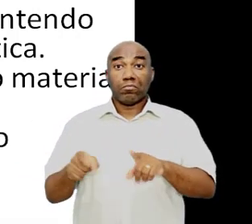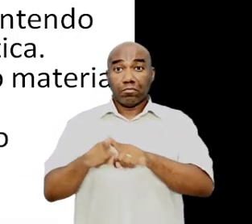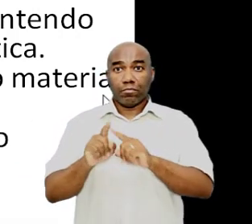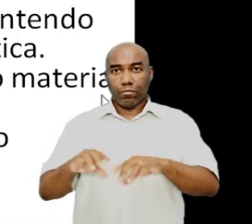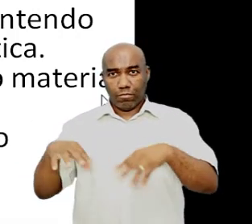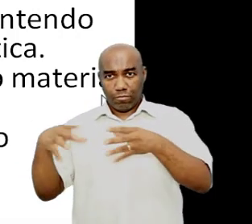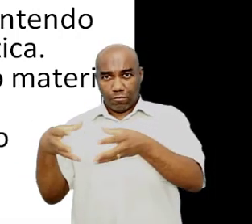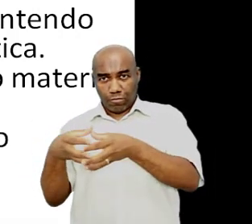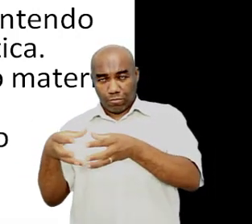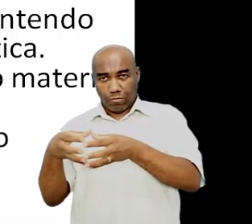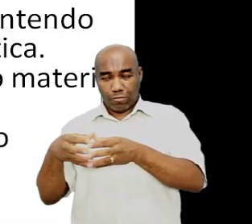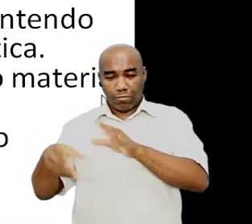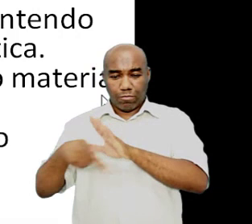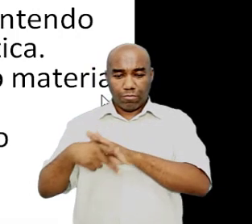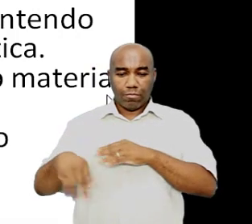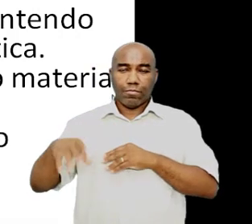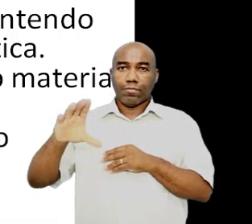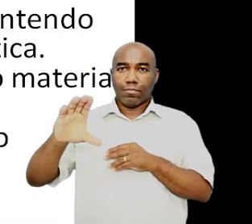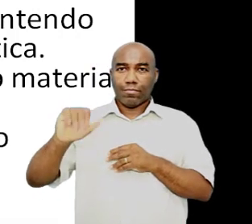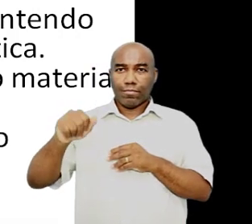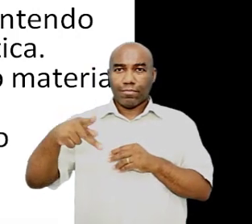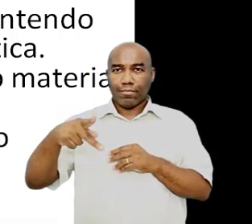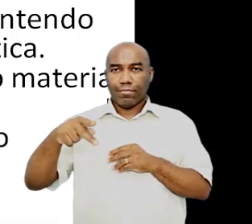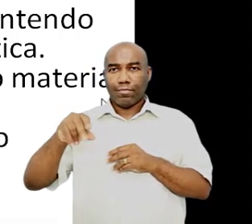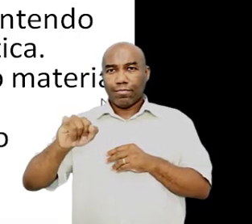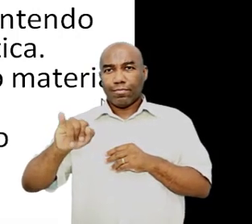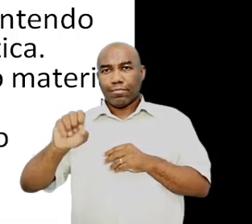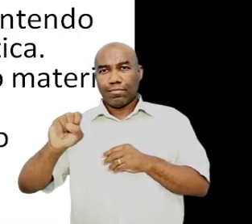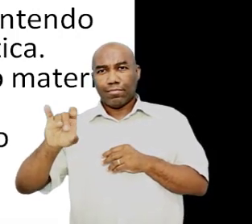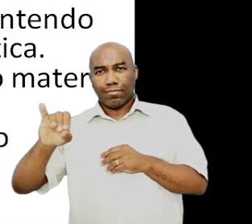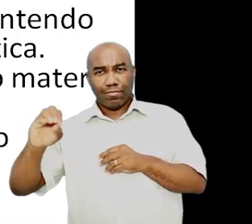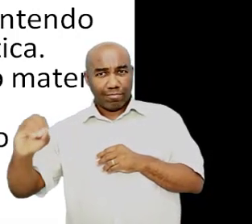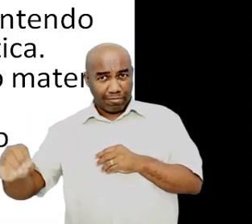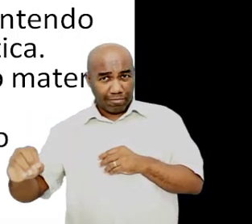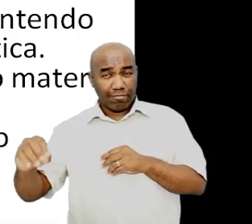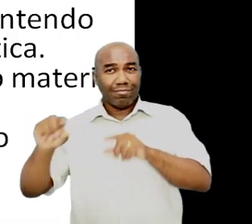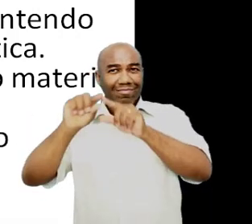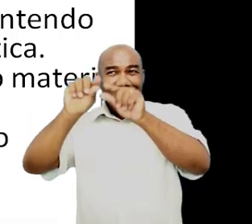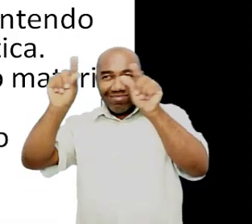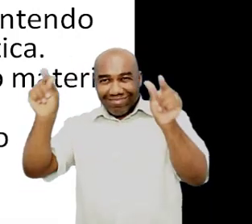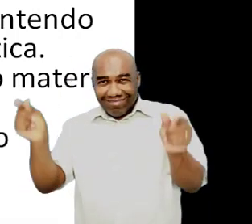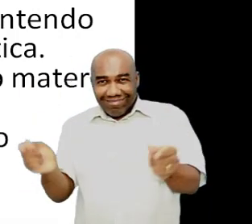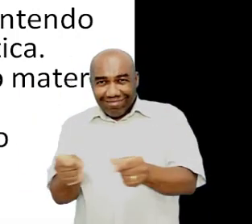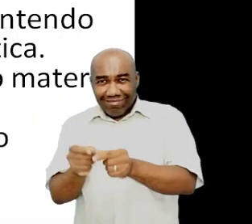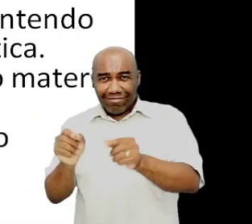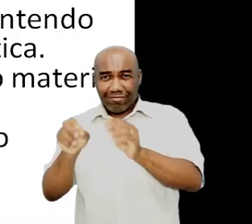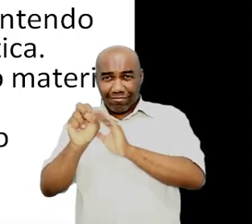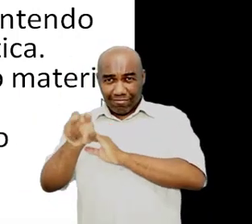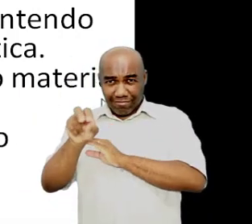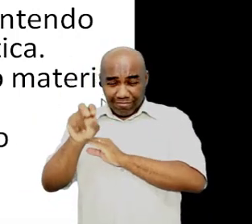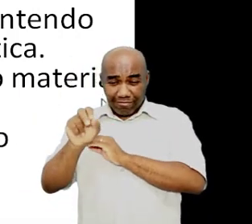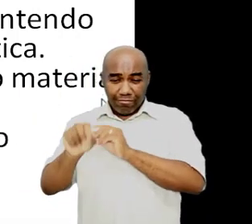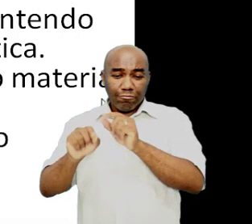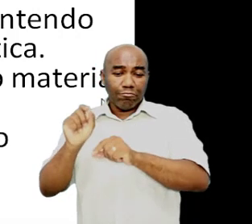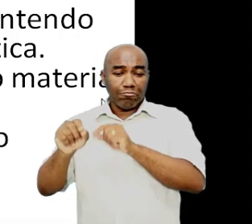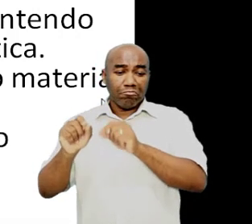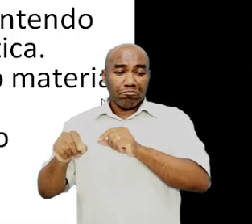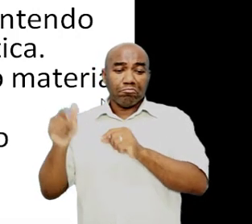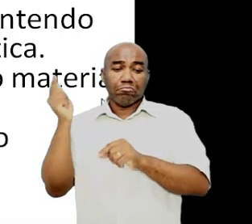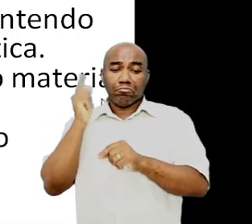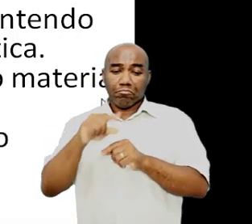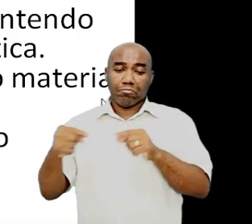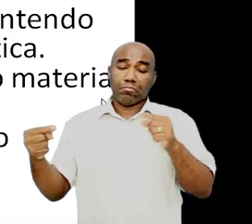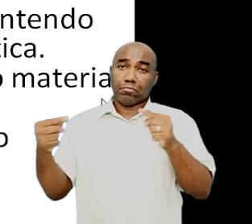Como material genético e um capsídeo contendo lipídio e proteína